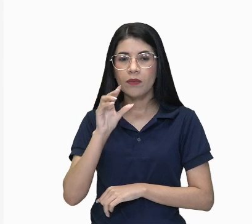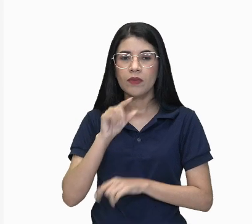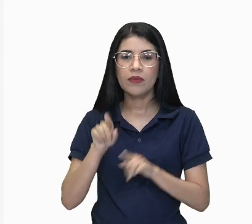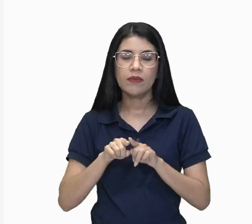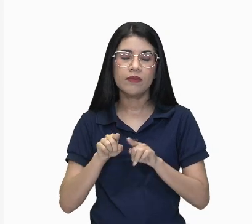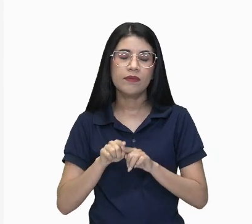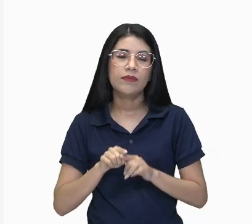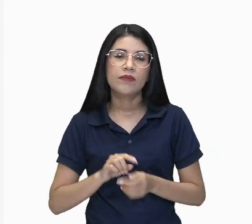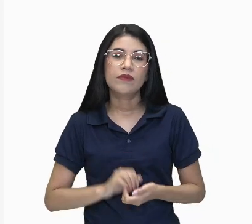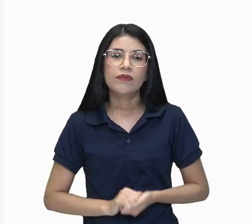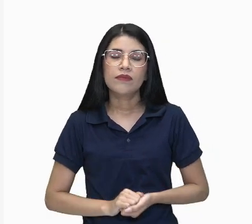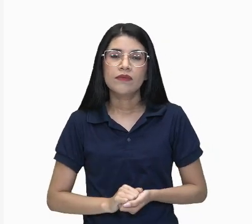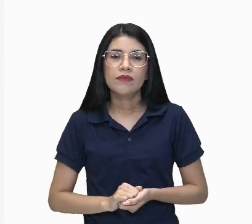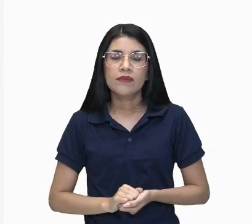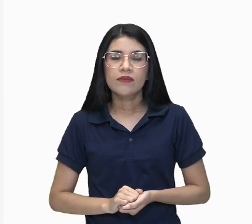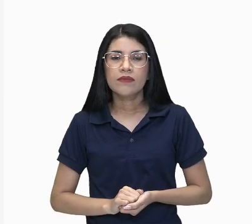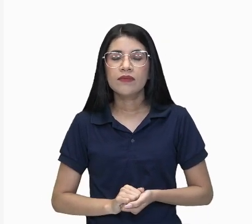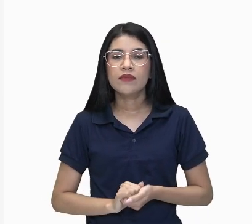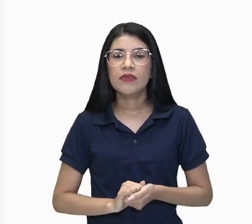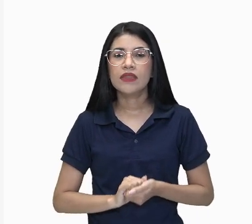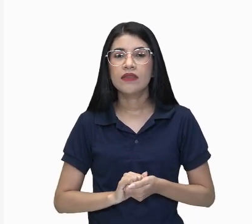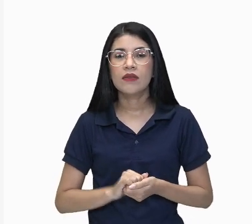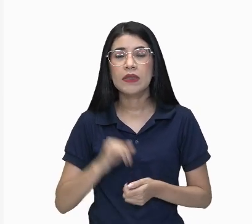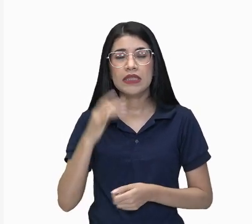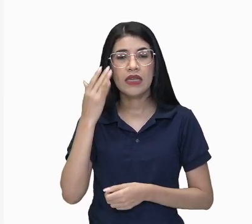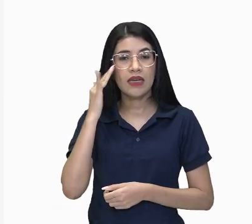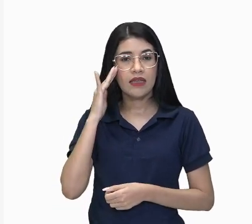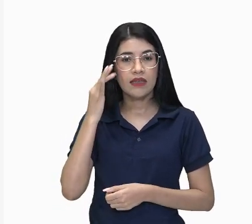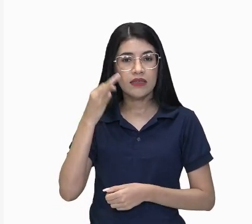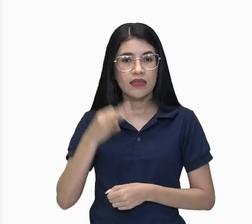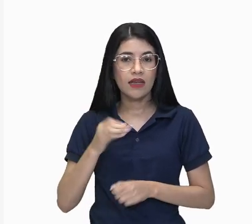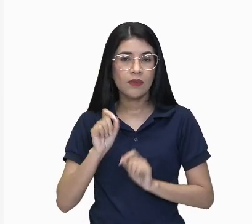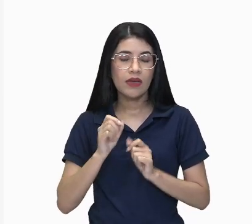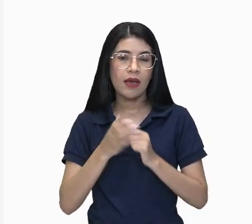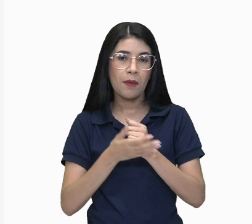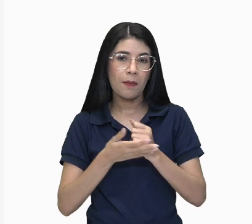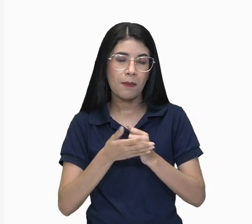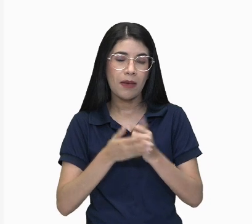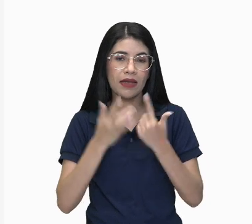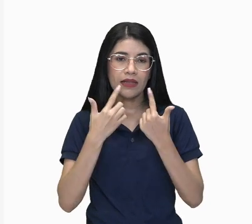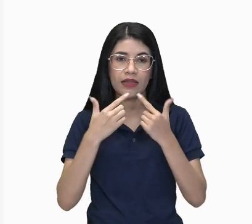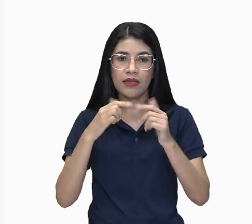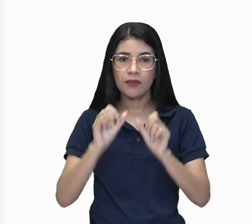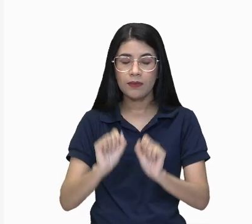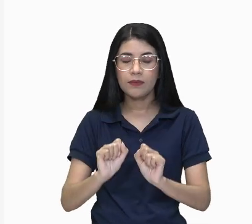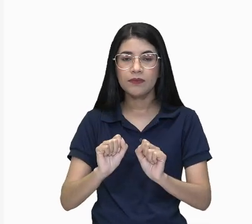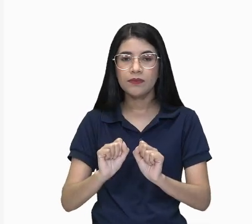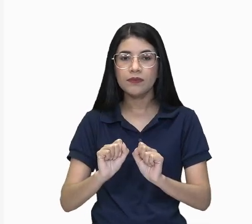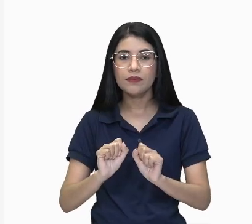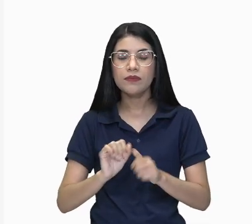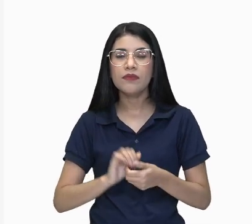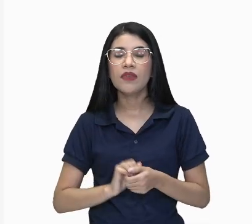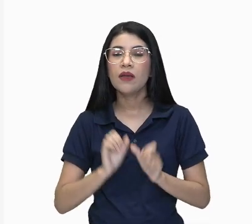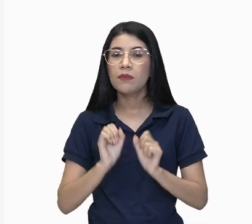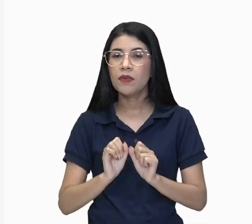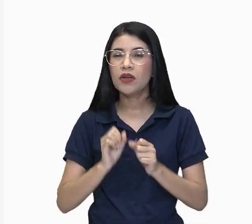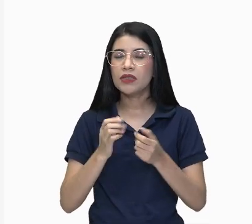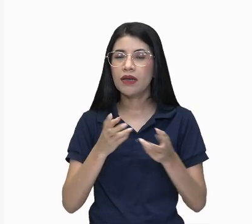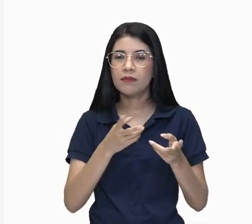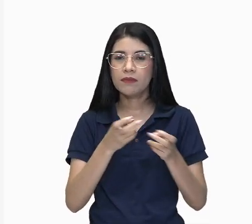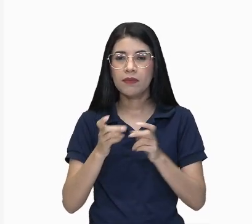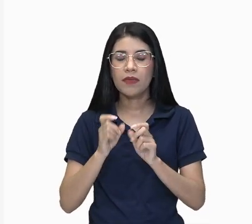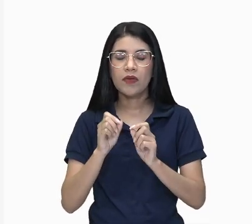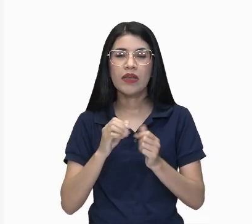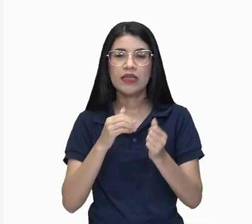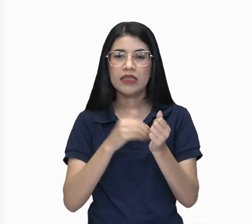linguísticas. Ao compreender, certo, os fundamentos dessa linguagem única, podemos desvendar os